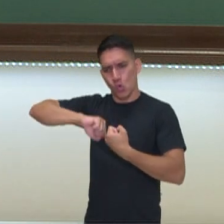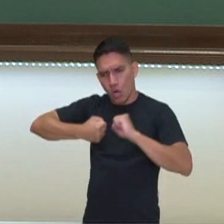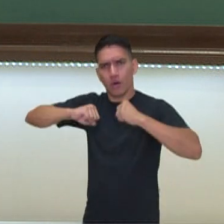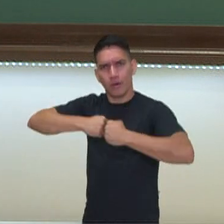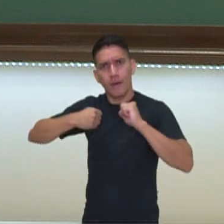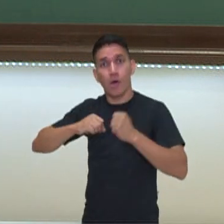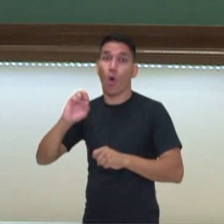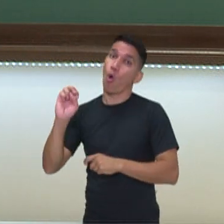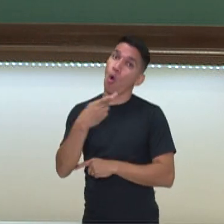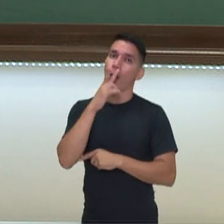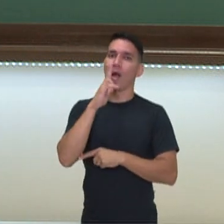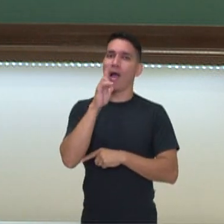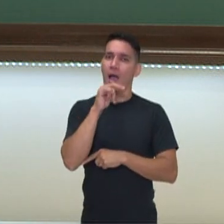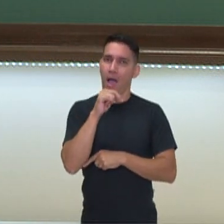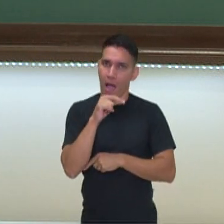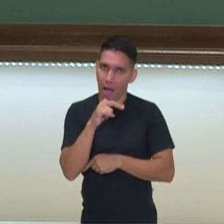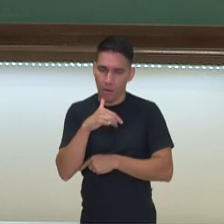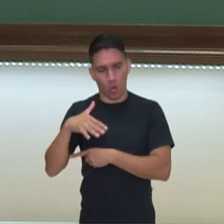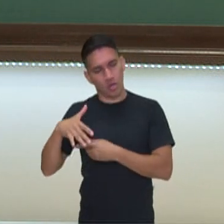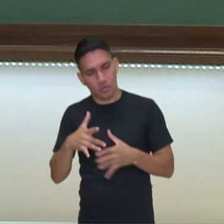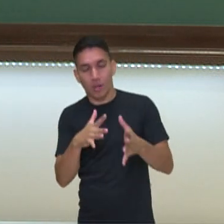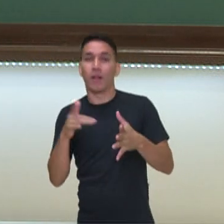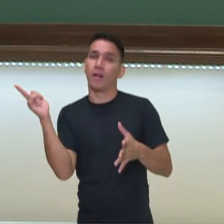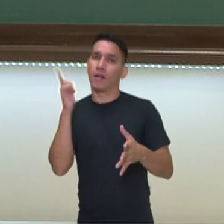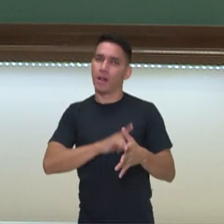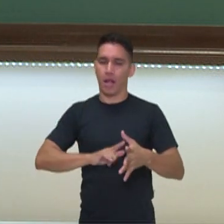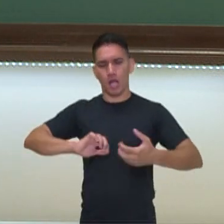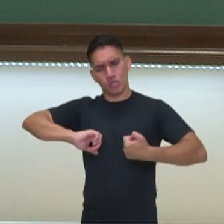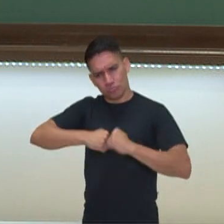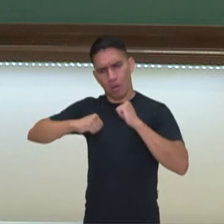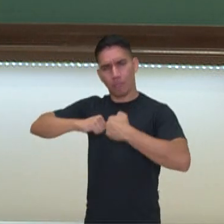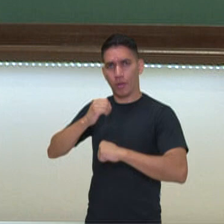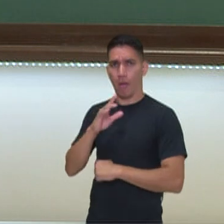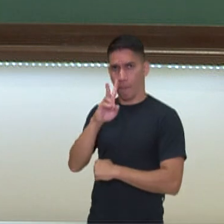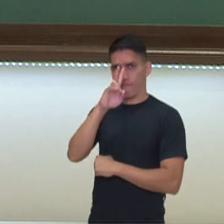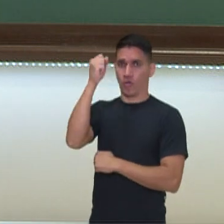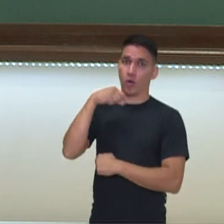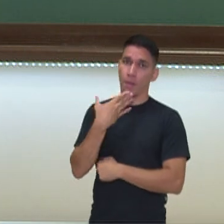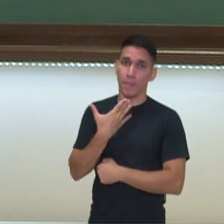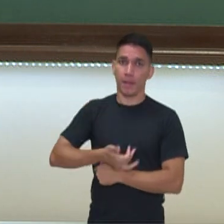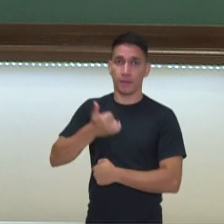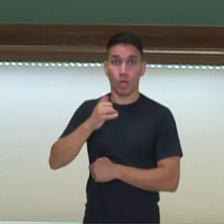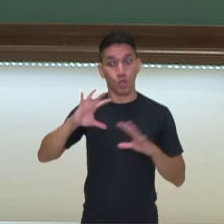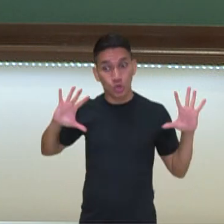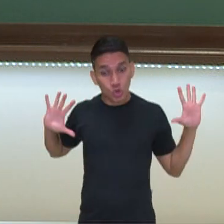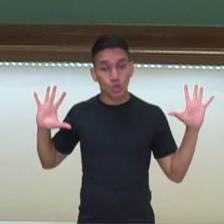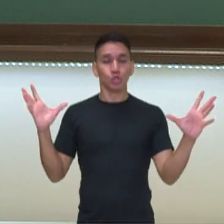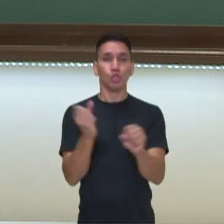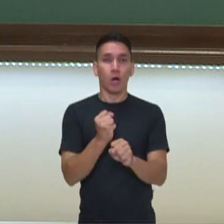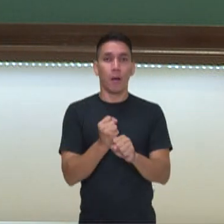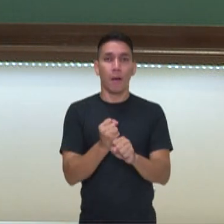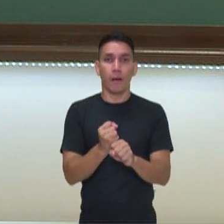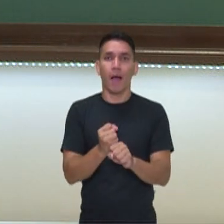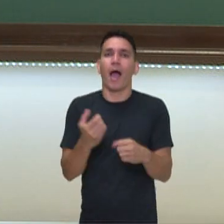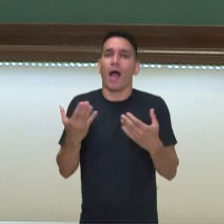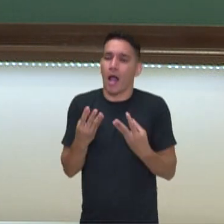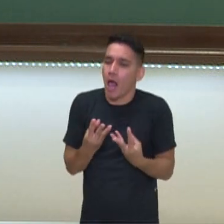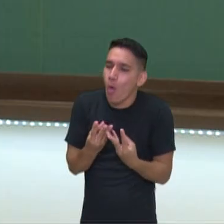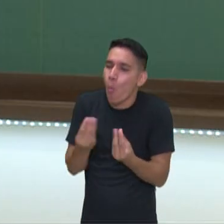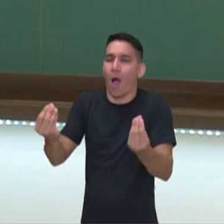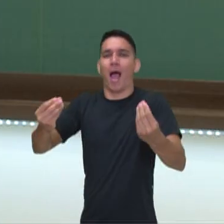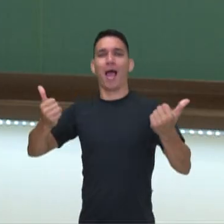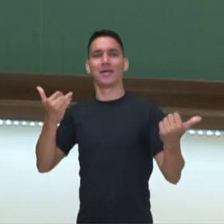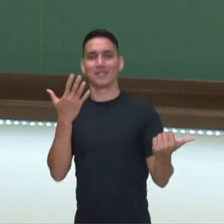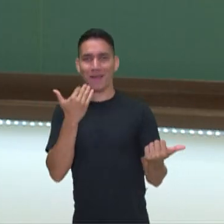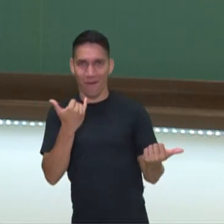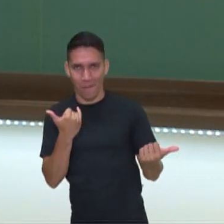capacidade técnica. Tudo isso somado, então você tem alimentos de melhor qualidade chegando à mesa dessa população. Não só